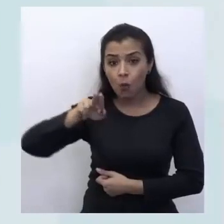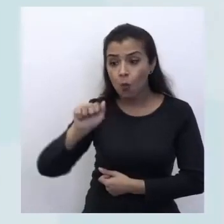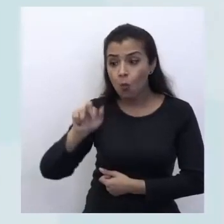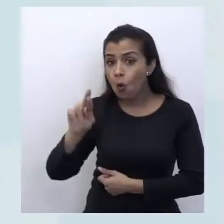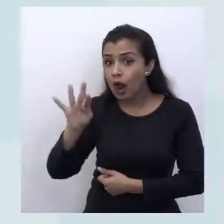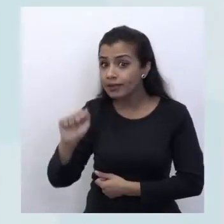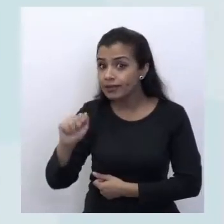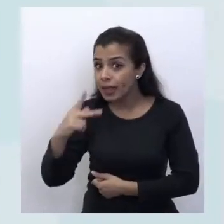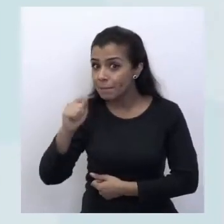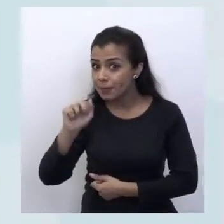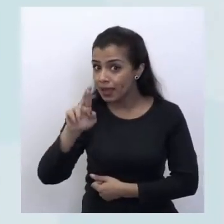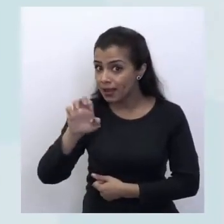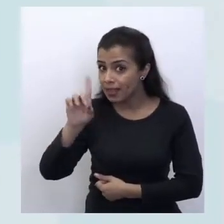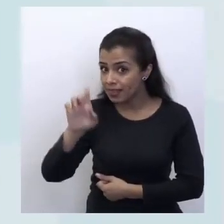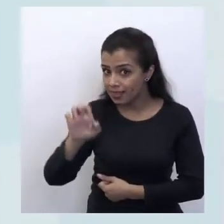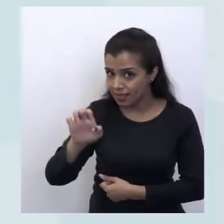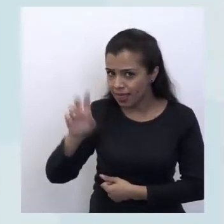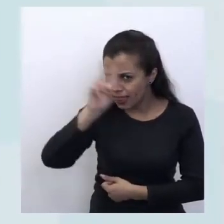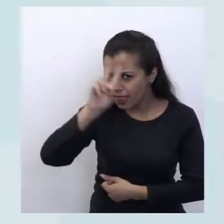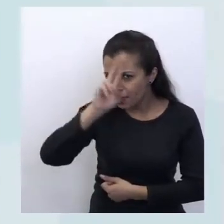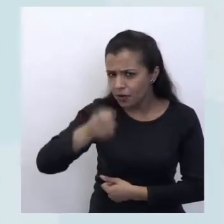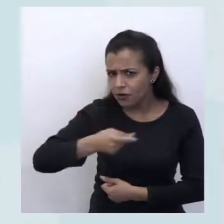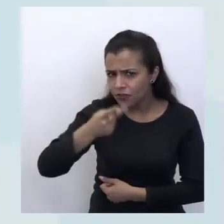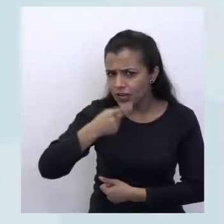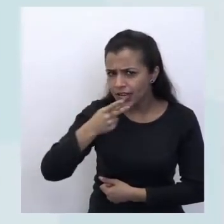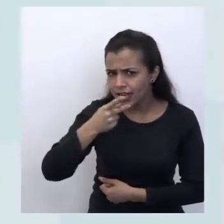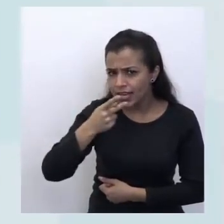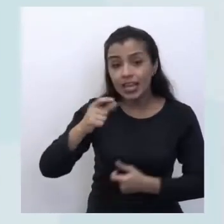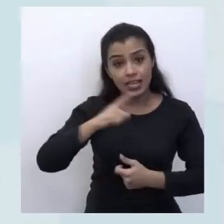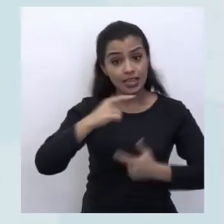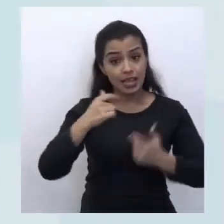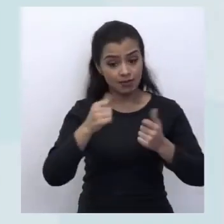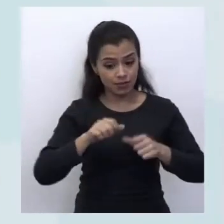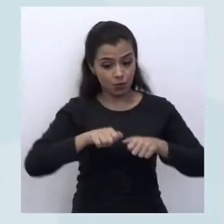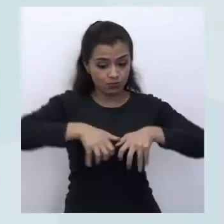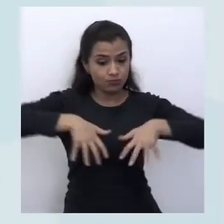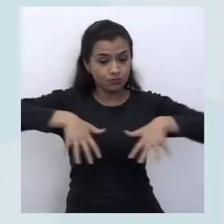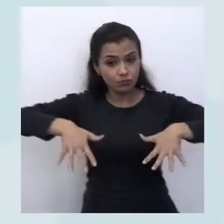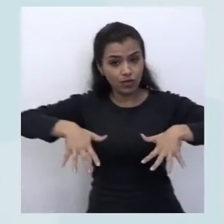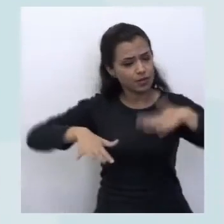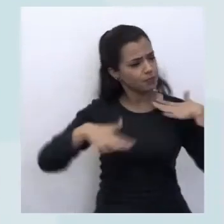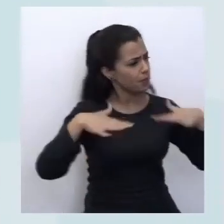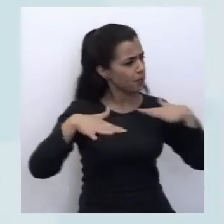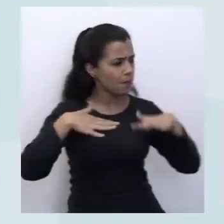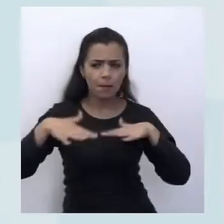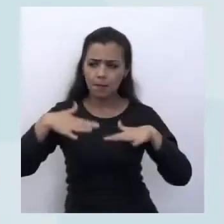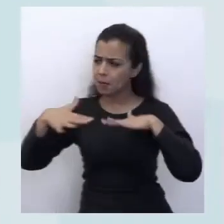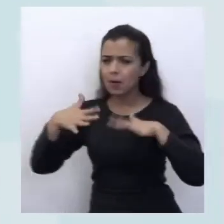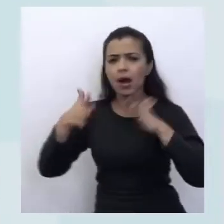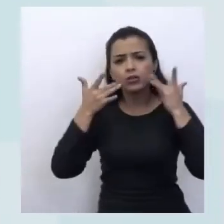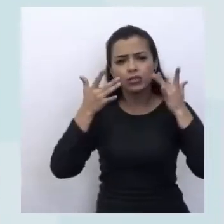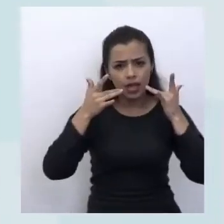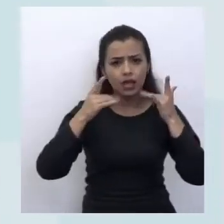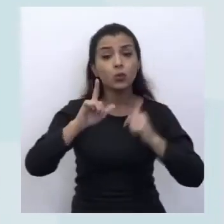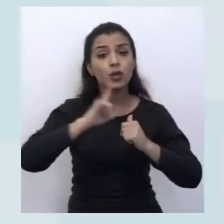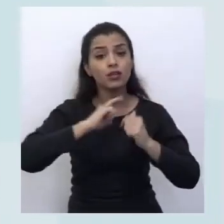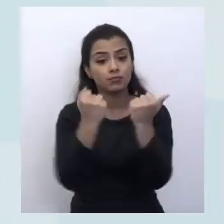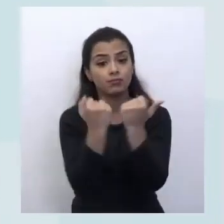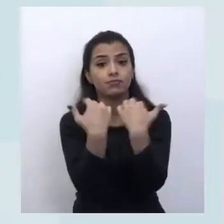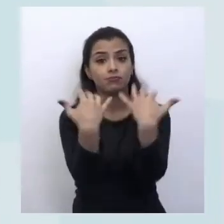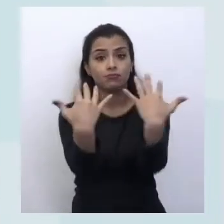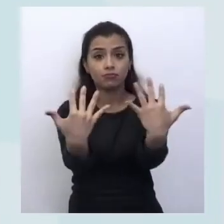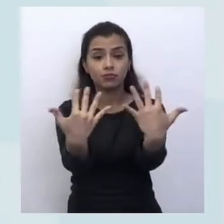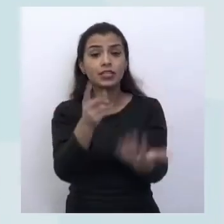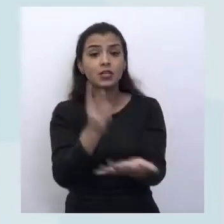fundamental no espetáculo? Eles não ficam só como plateia. O espectador escolhe os temas que vão ser apresentados. Uma pessoa é